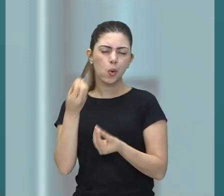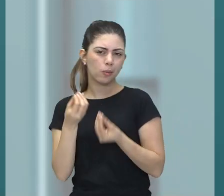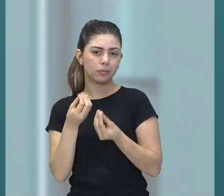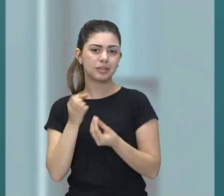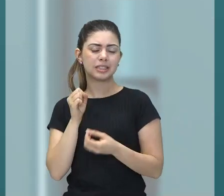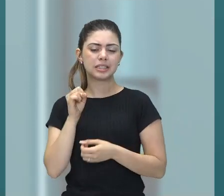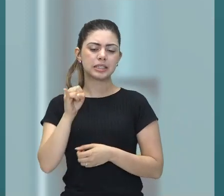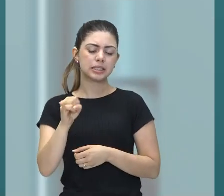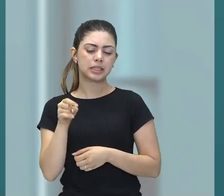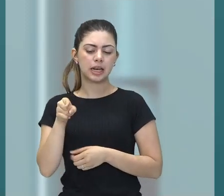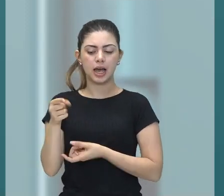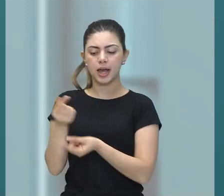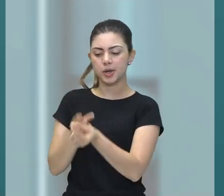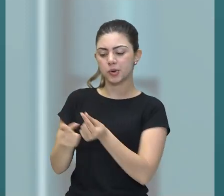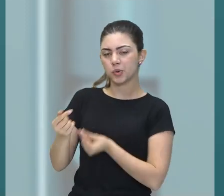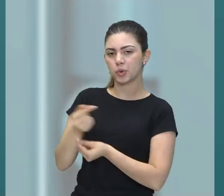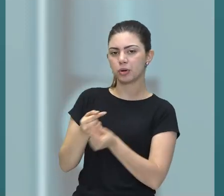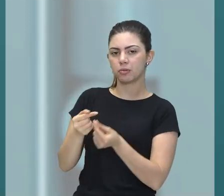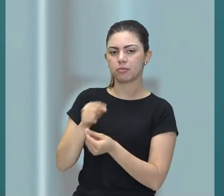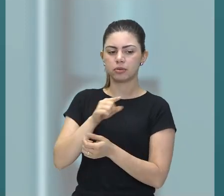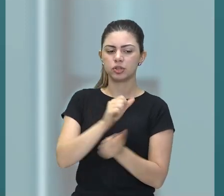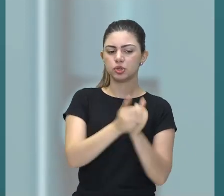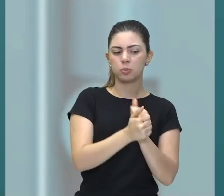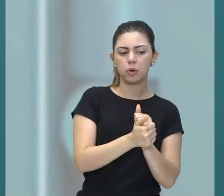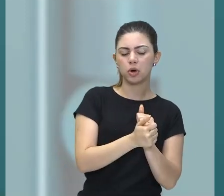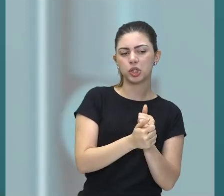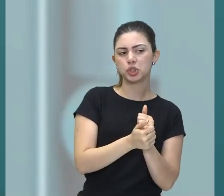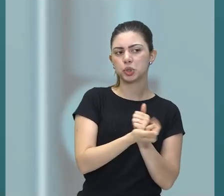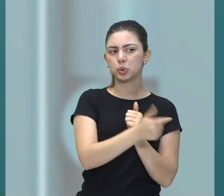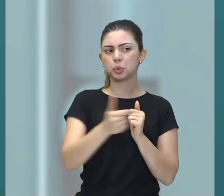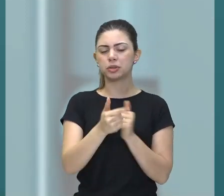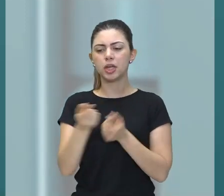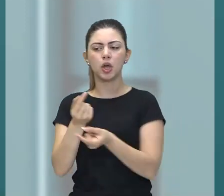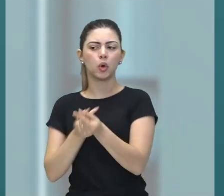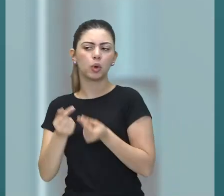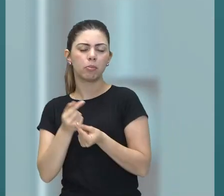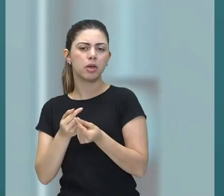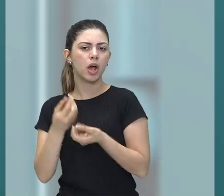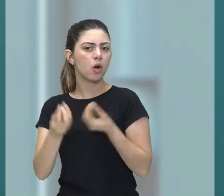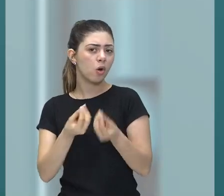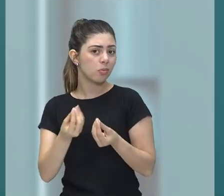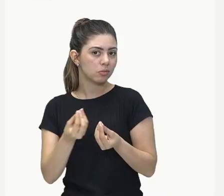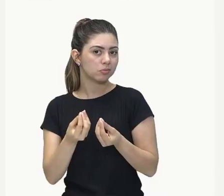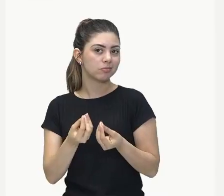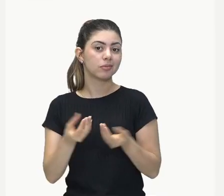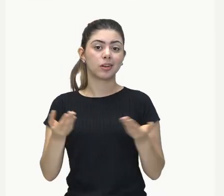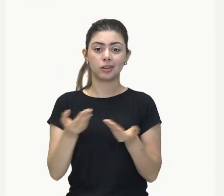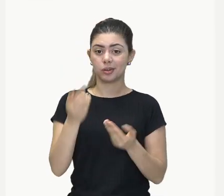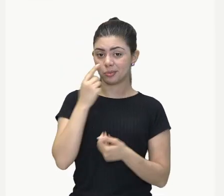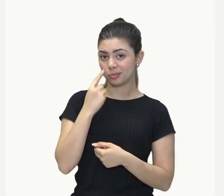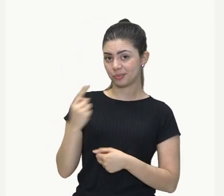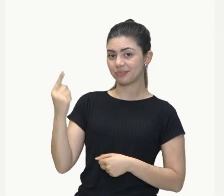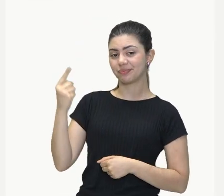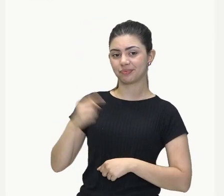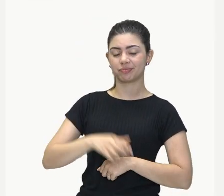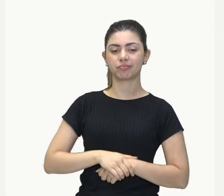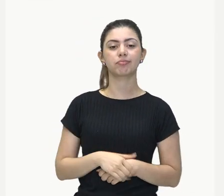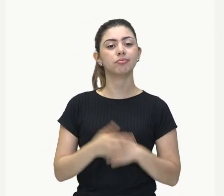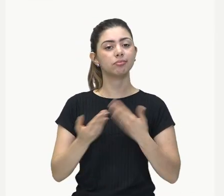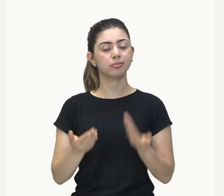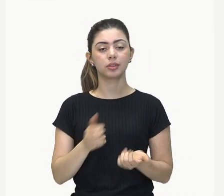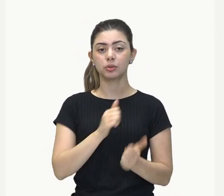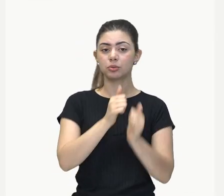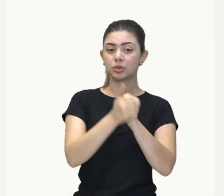da economia se não existisse esporte no país? Então vejam só aqui comigo isso daqui, ó. O esporte